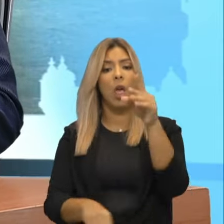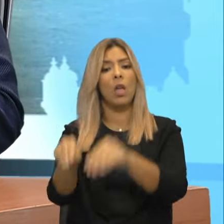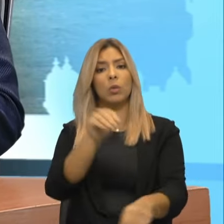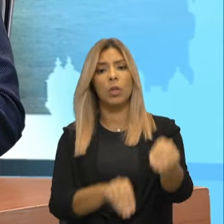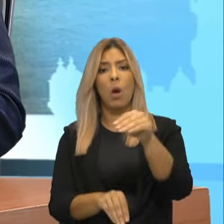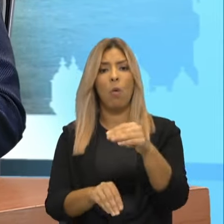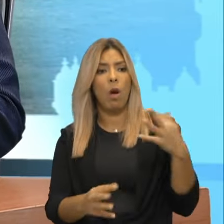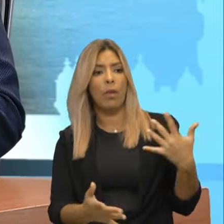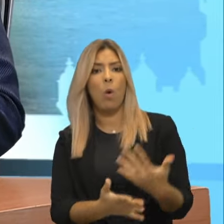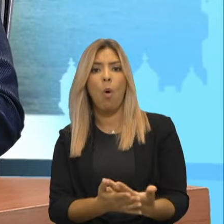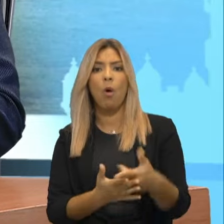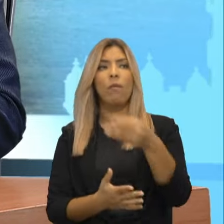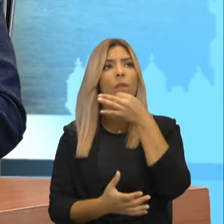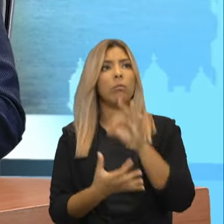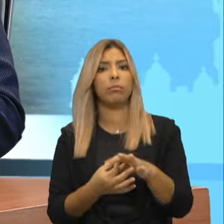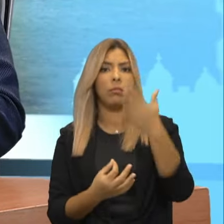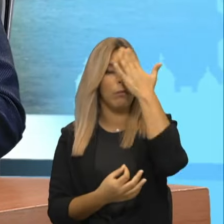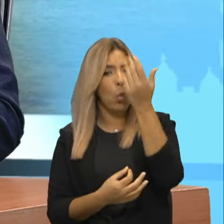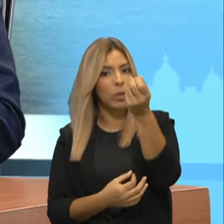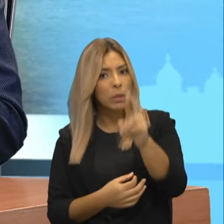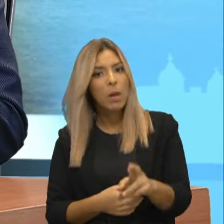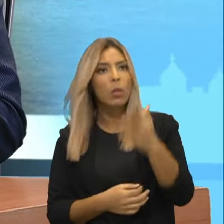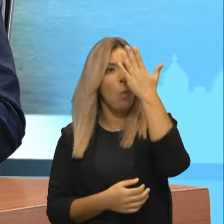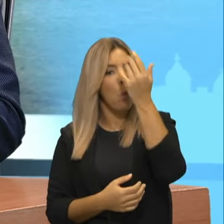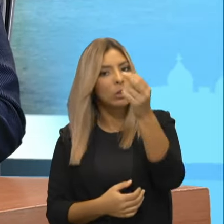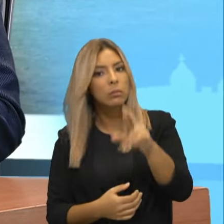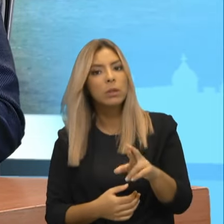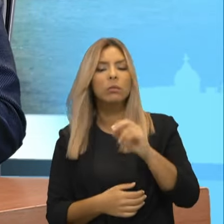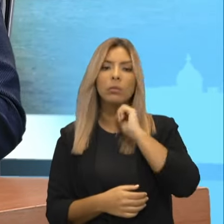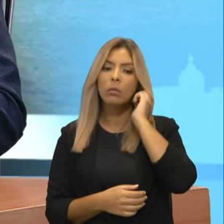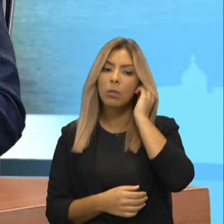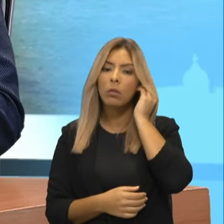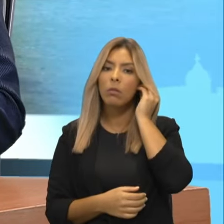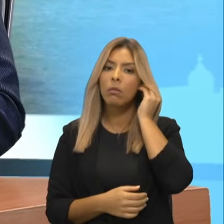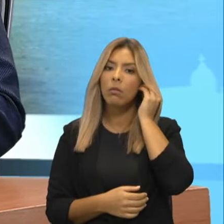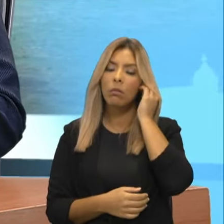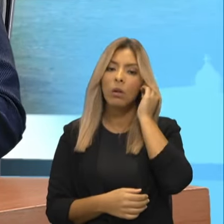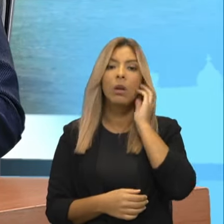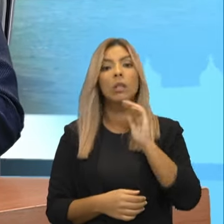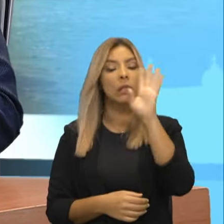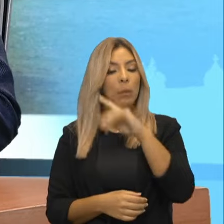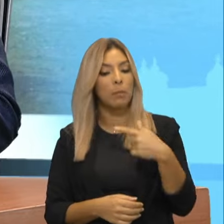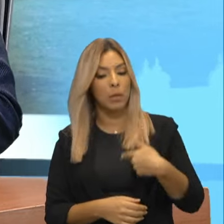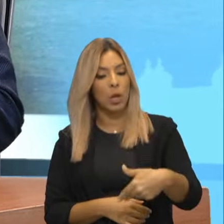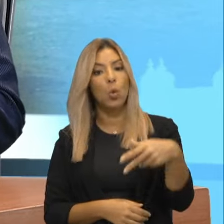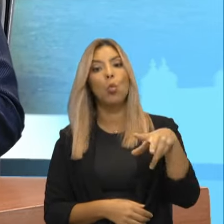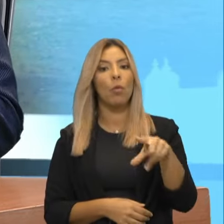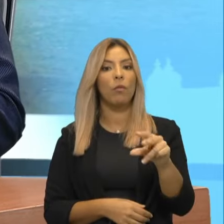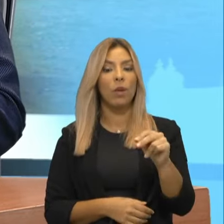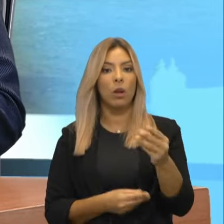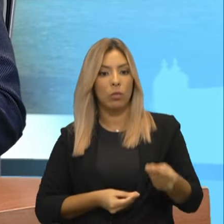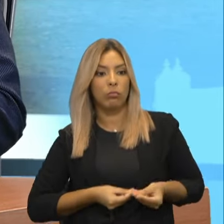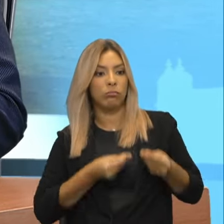orçamento e, mais, vamos arrastar isto até meados de novembro, porque o orçamento entrando vai para discussão cerca de 1 mês e meio na Assembleia da